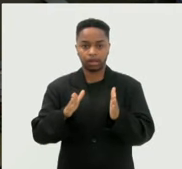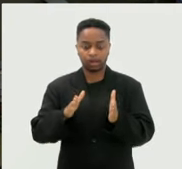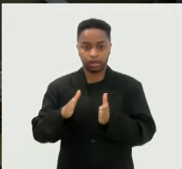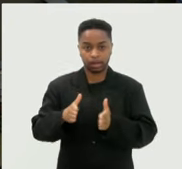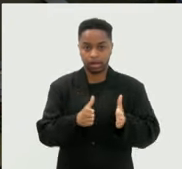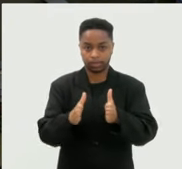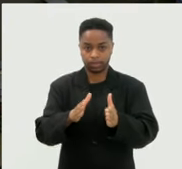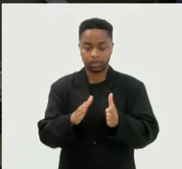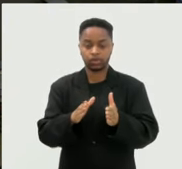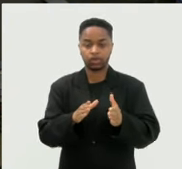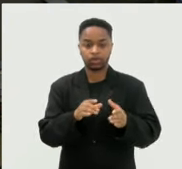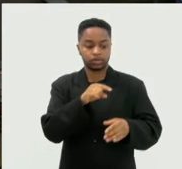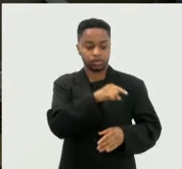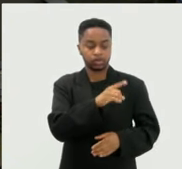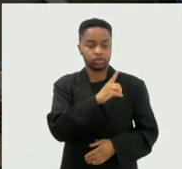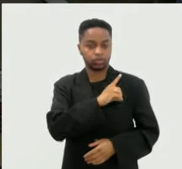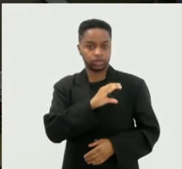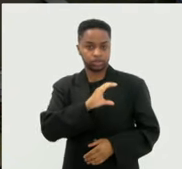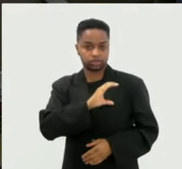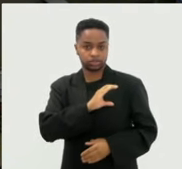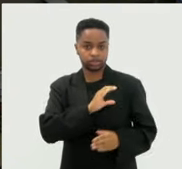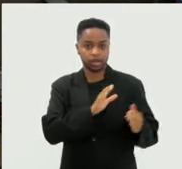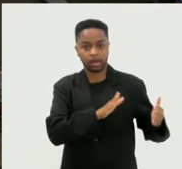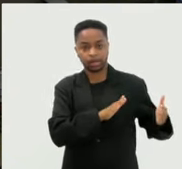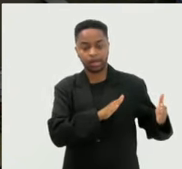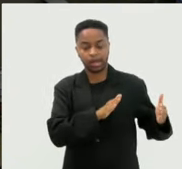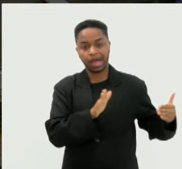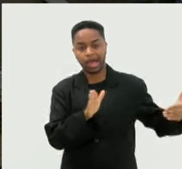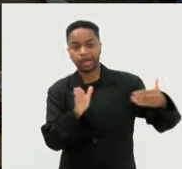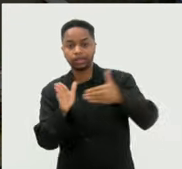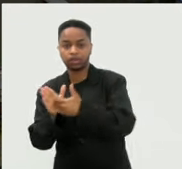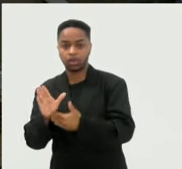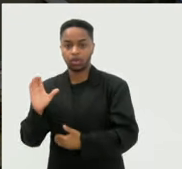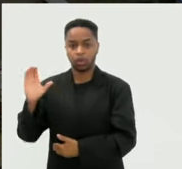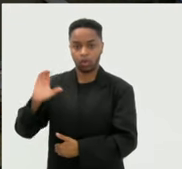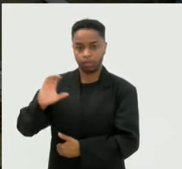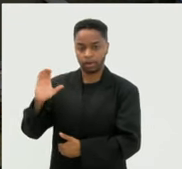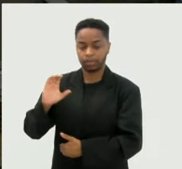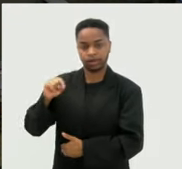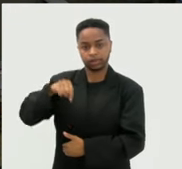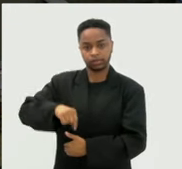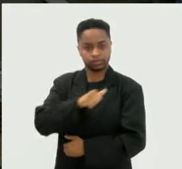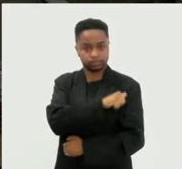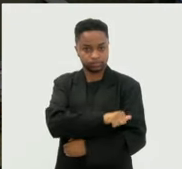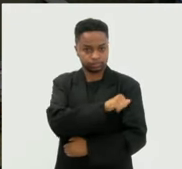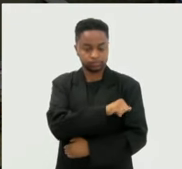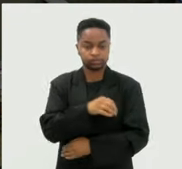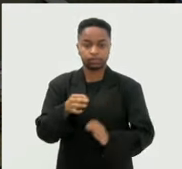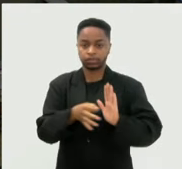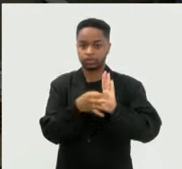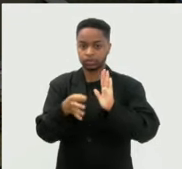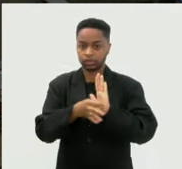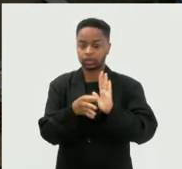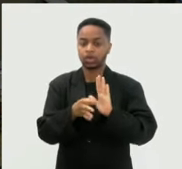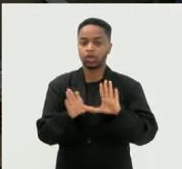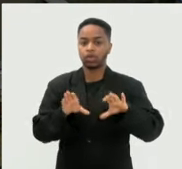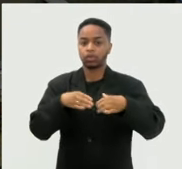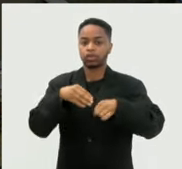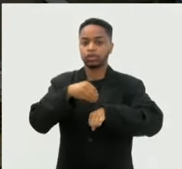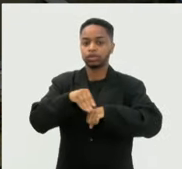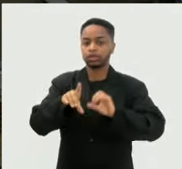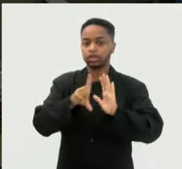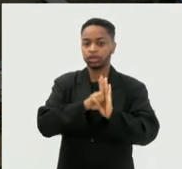Duque de Caxias até Copacabana, no município do Rio de Janeiro. Parecer da Comissão de Indicações Legislativas